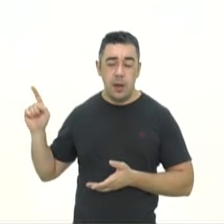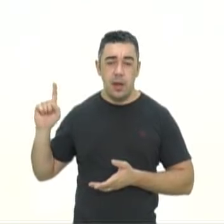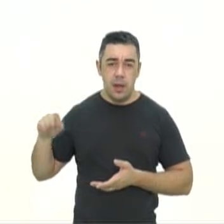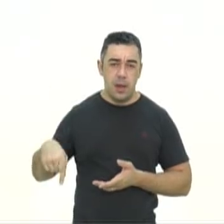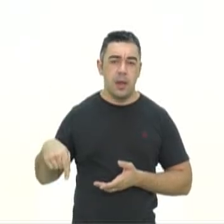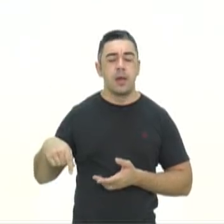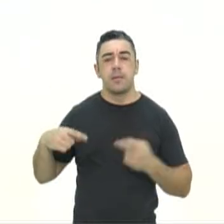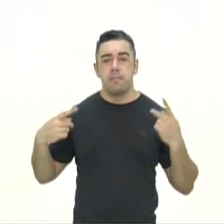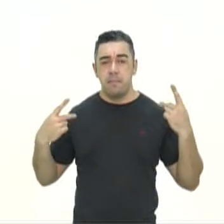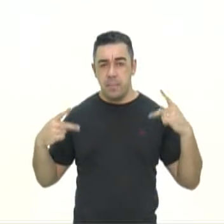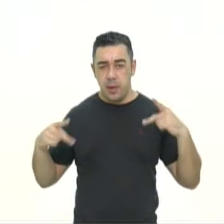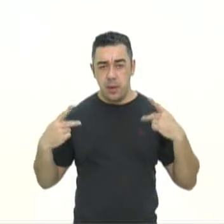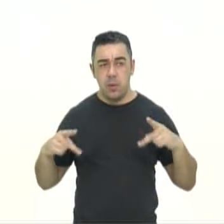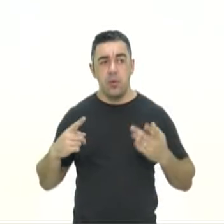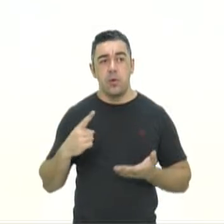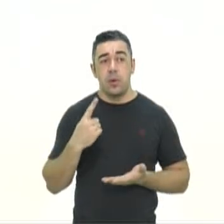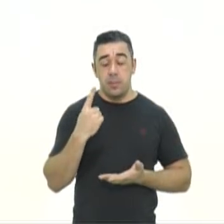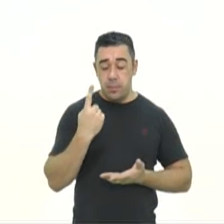foi proferido em